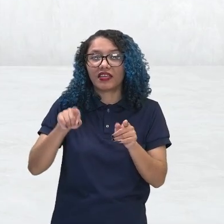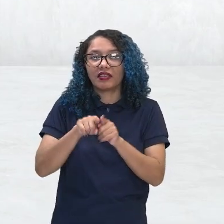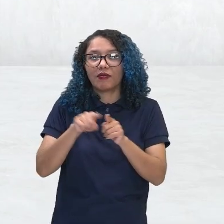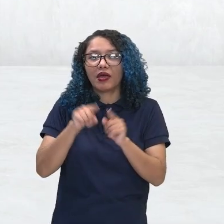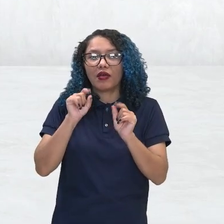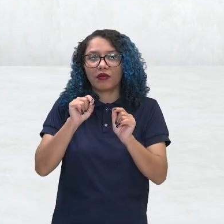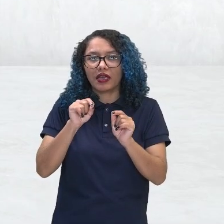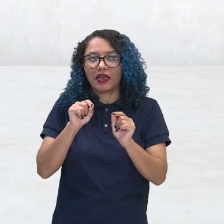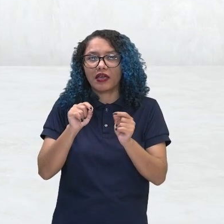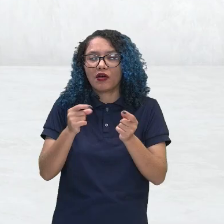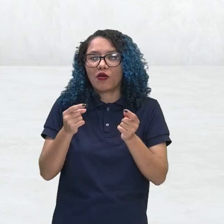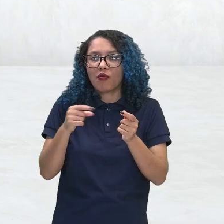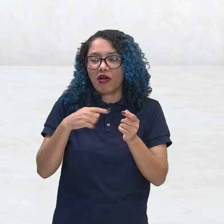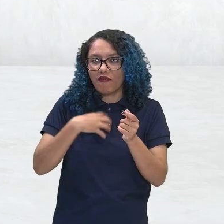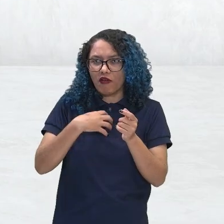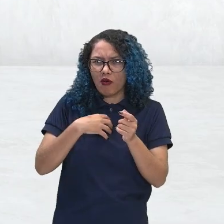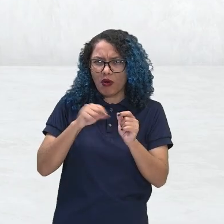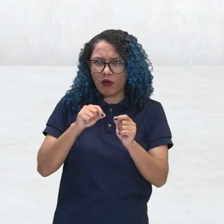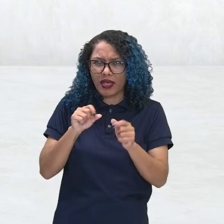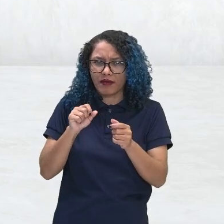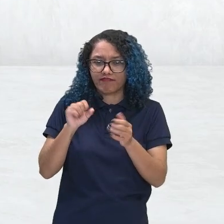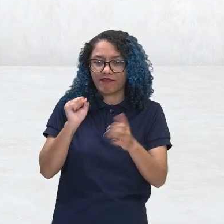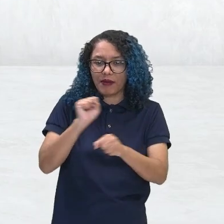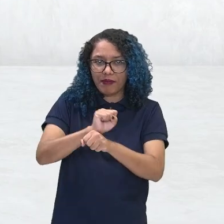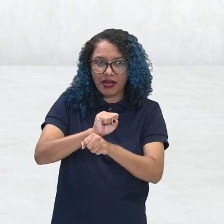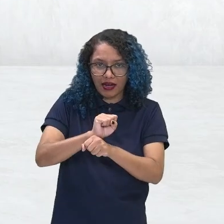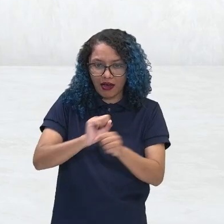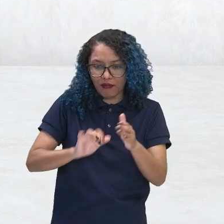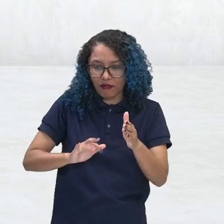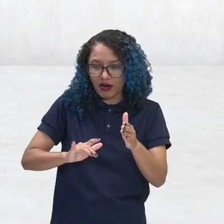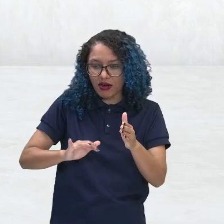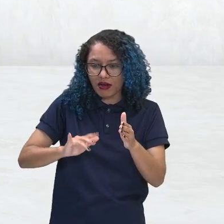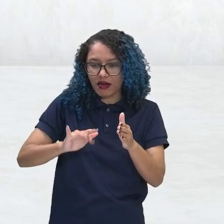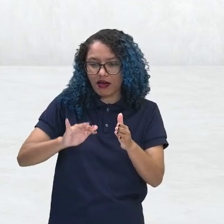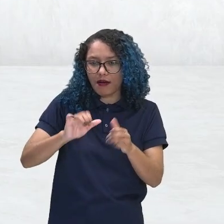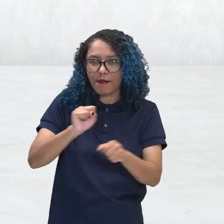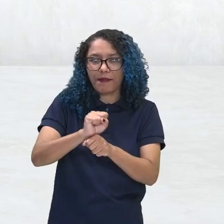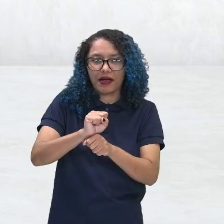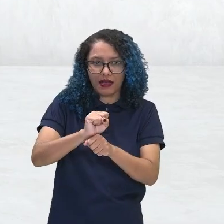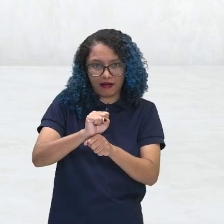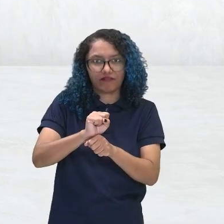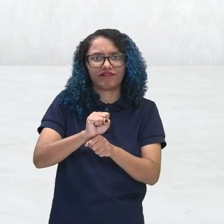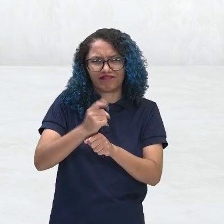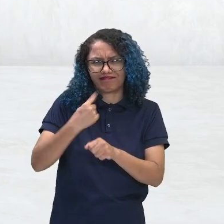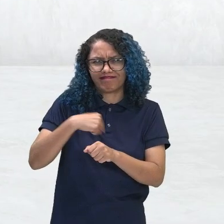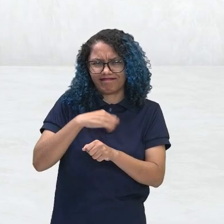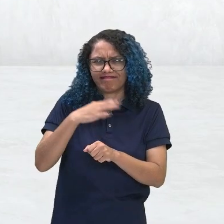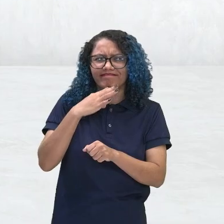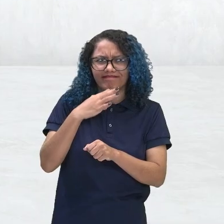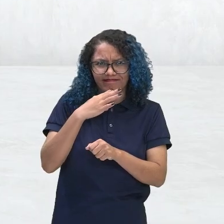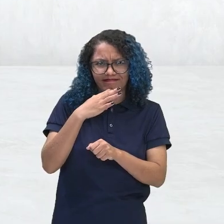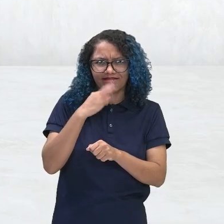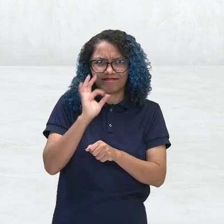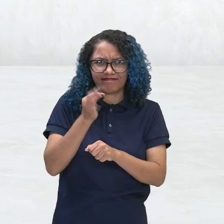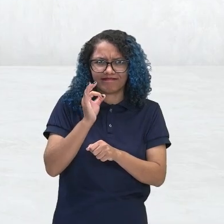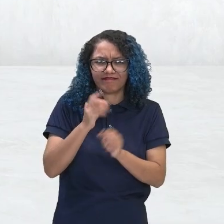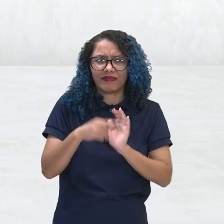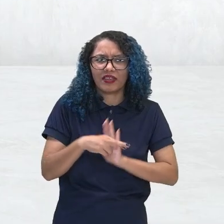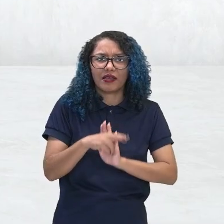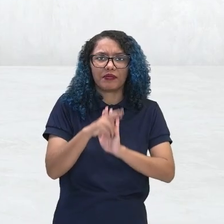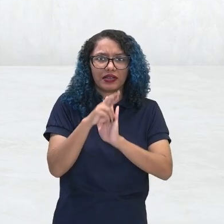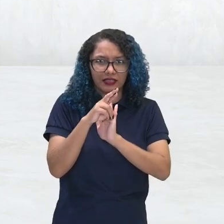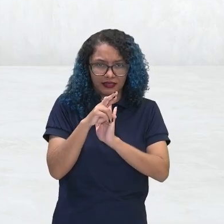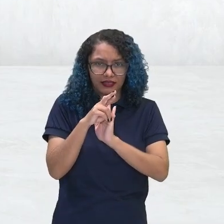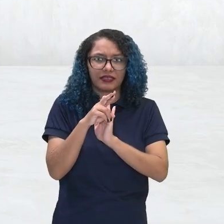deixar ultrapassar. Então, aquela caixa de descarga que é tão comum aí dentro da nossa residência representa ali claramente